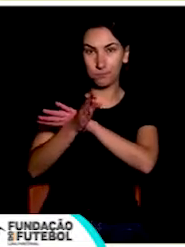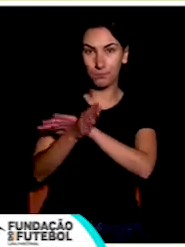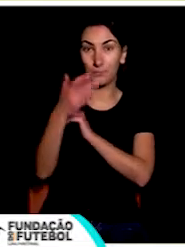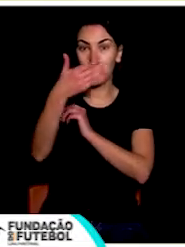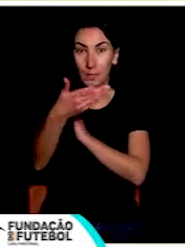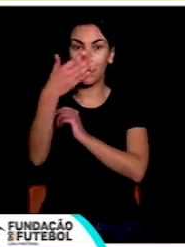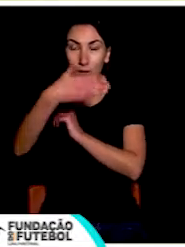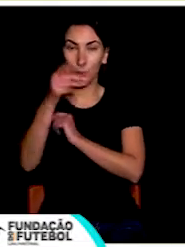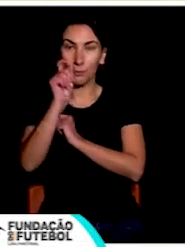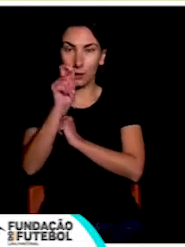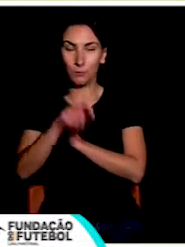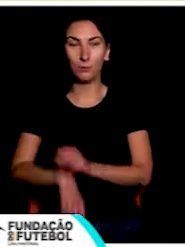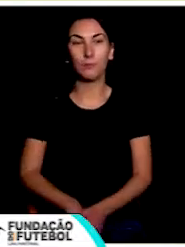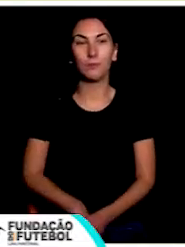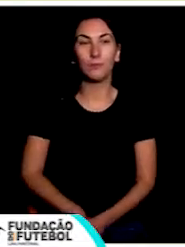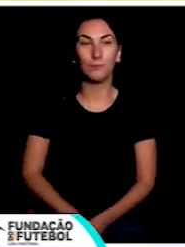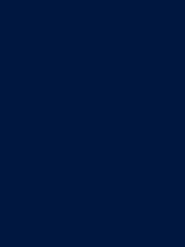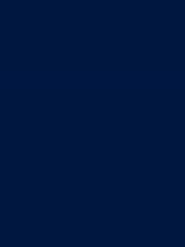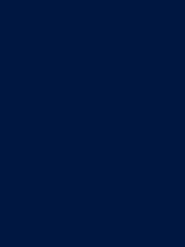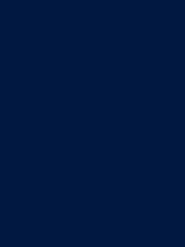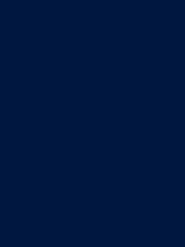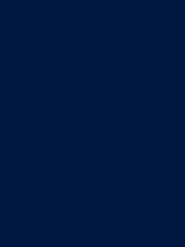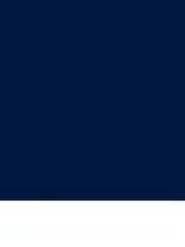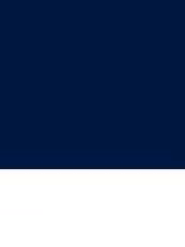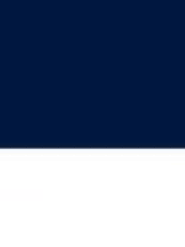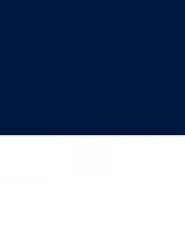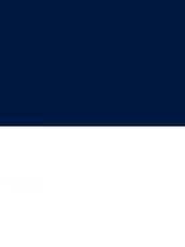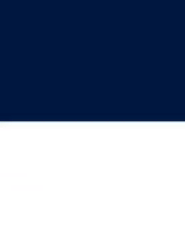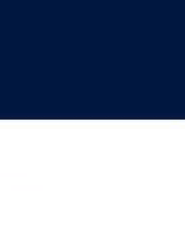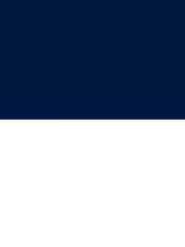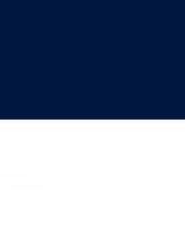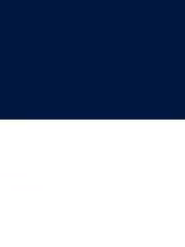de Gleison aos 71 minutos.